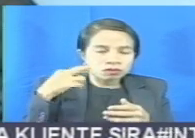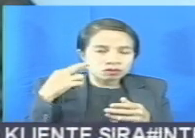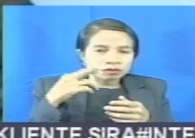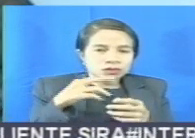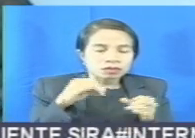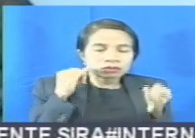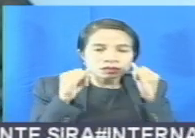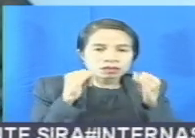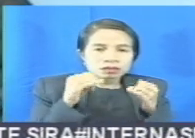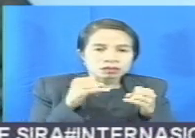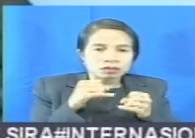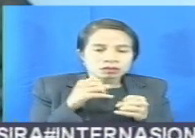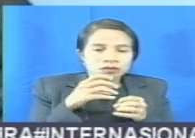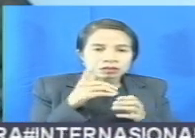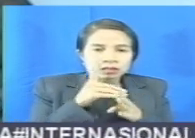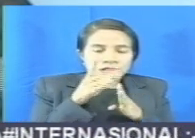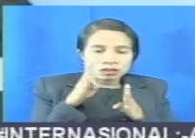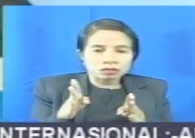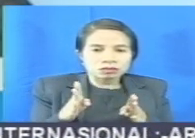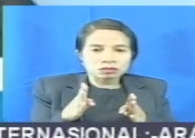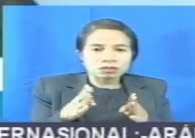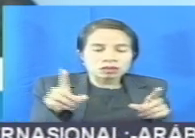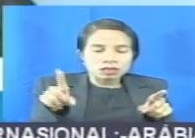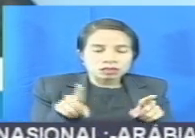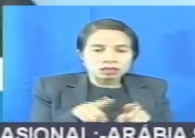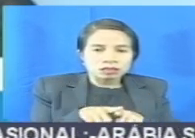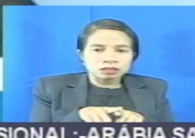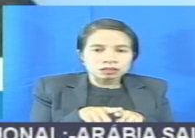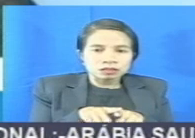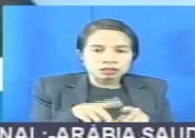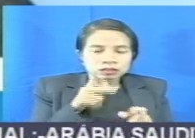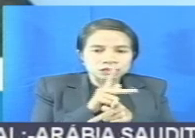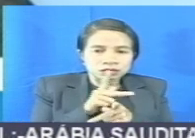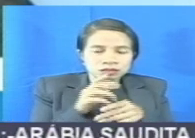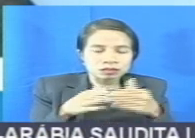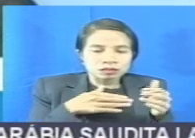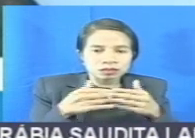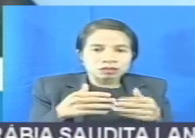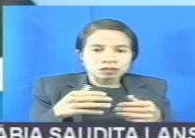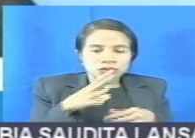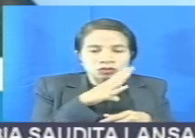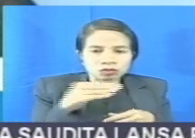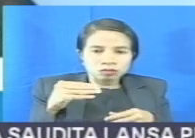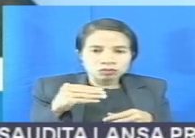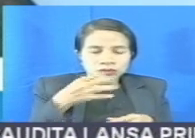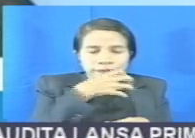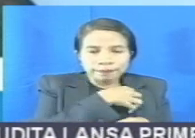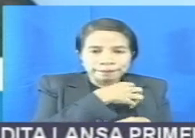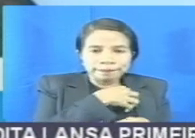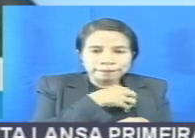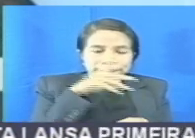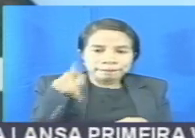nema que entrevista o senhor Ismael da Costa Babo, anesan diretor geral proteção civil e no mos superintendente